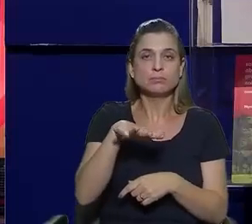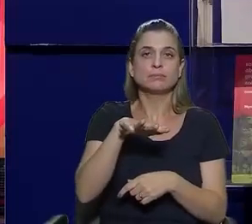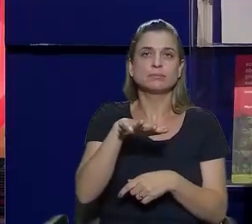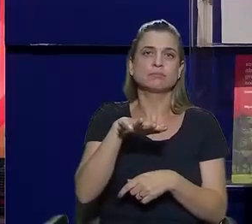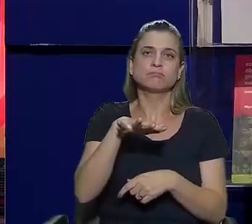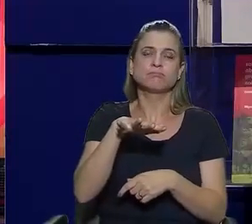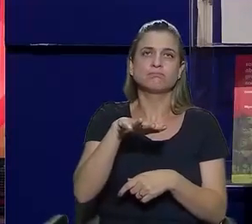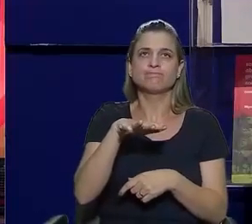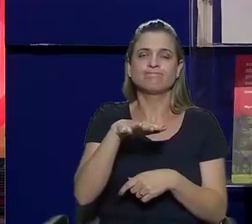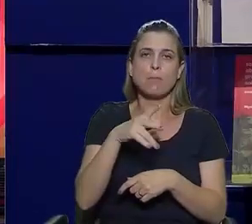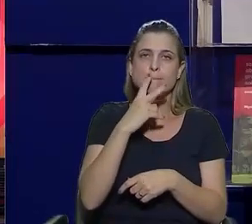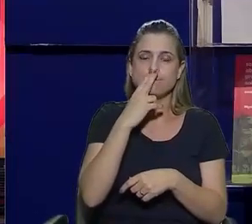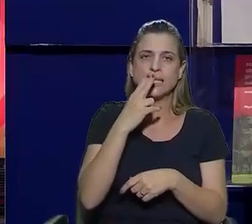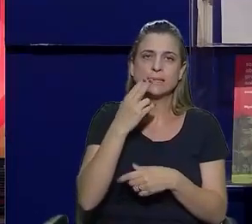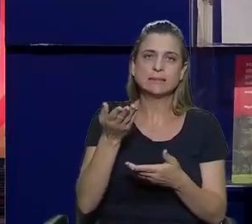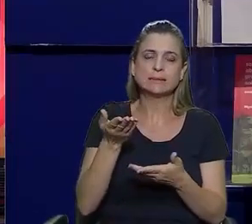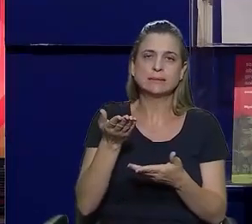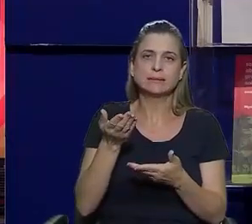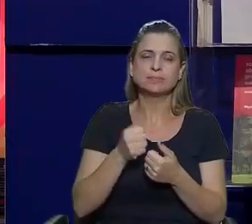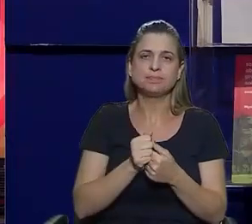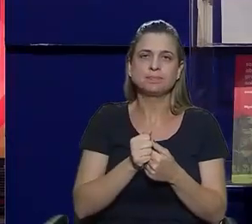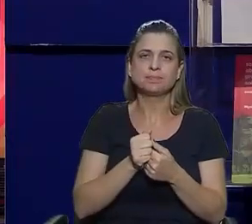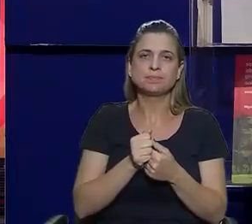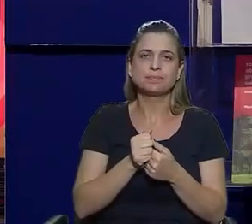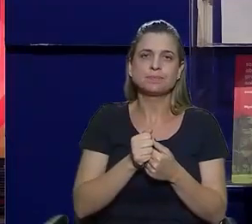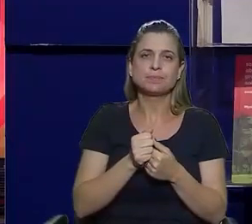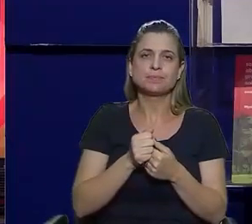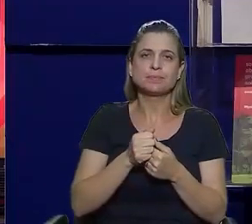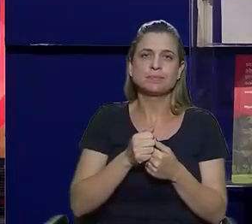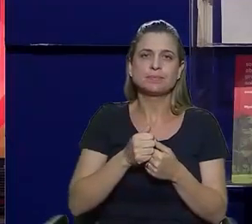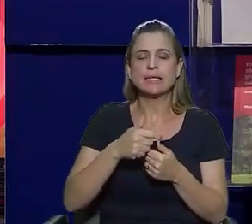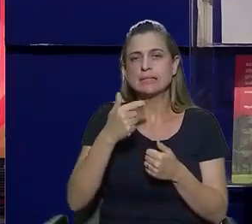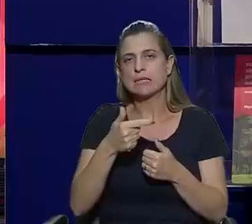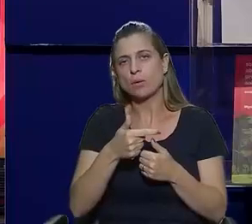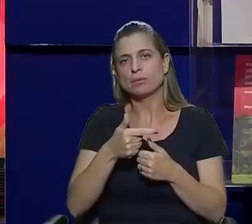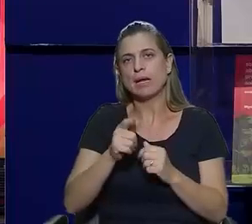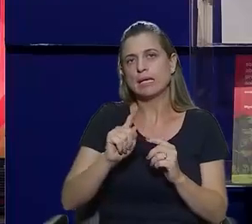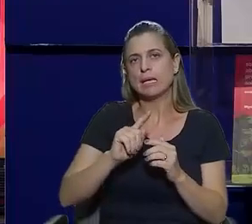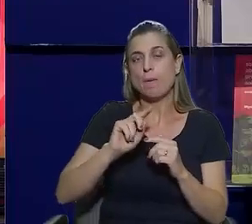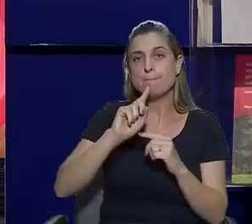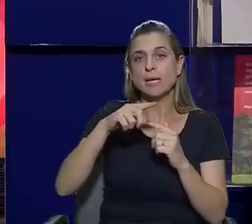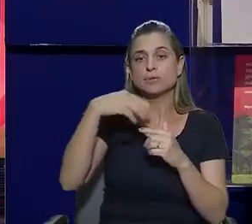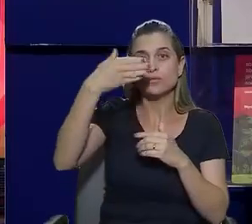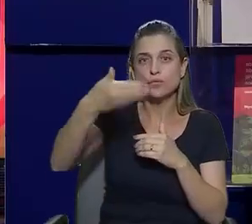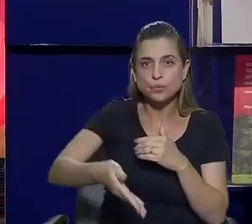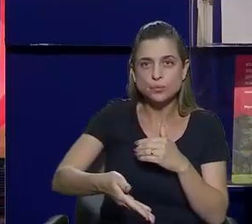digo secundária, mas ela acaba sendo uma coisa que fica mais no fundo do que nas histórias que eu